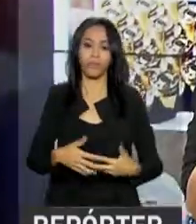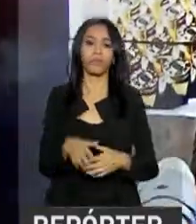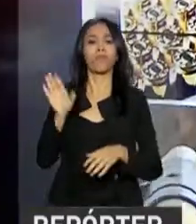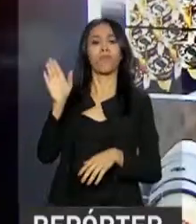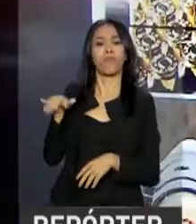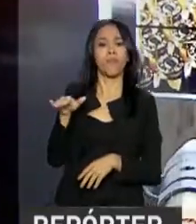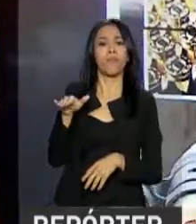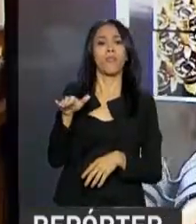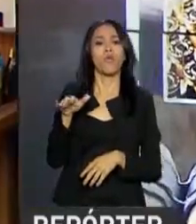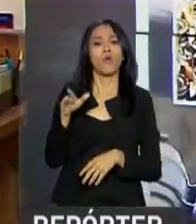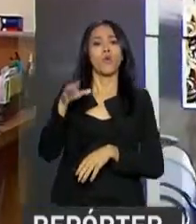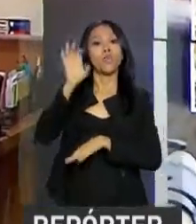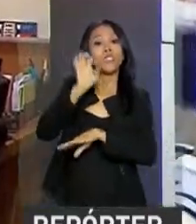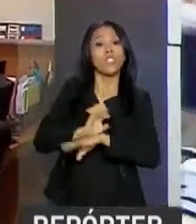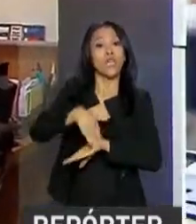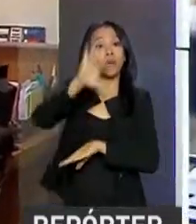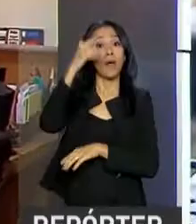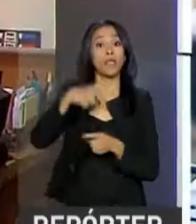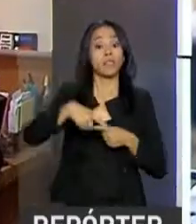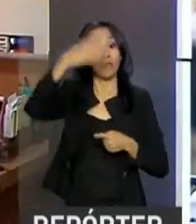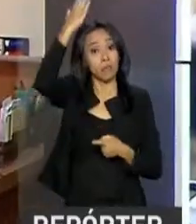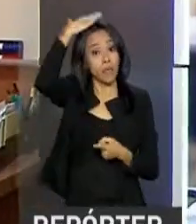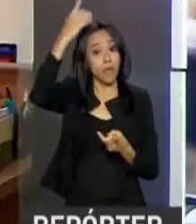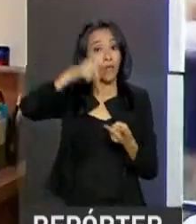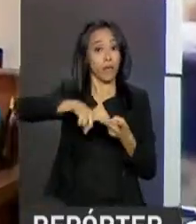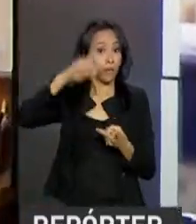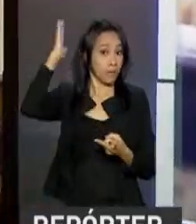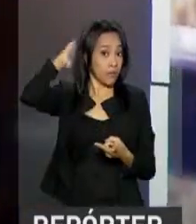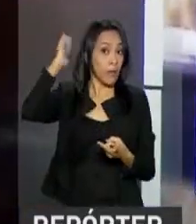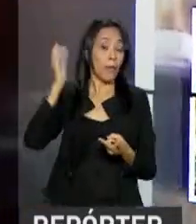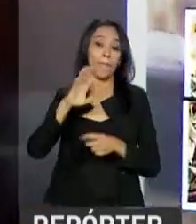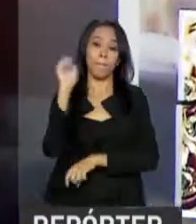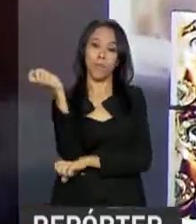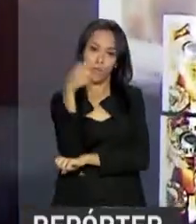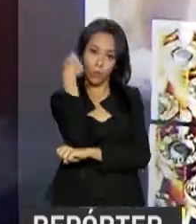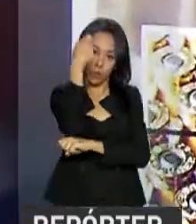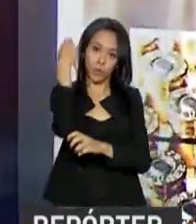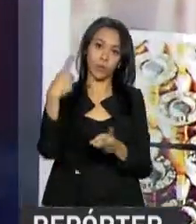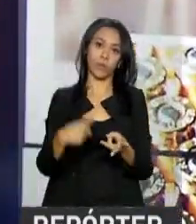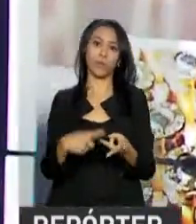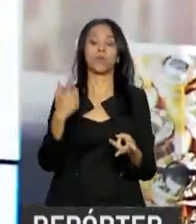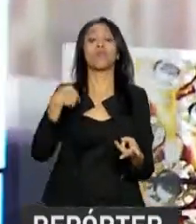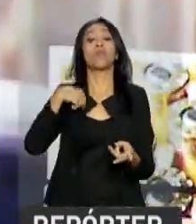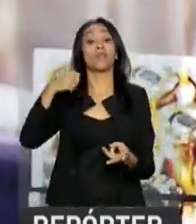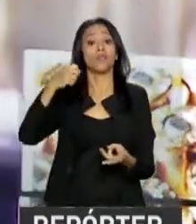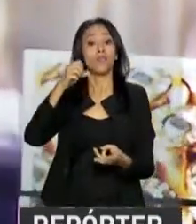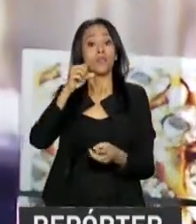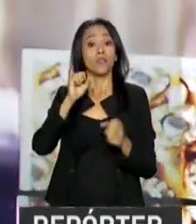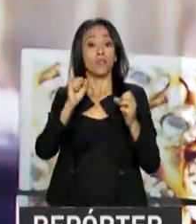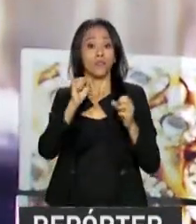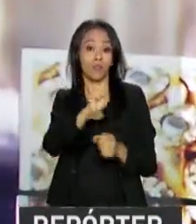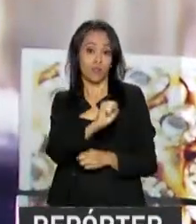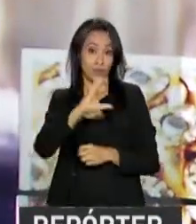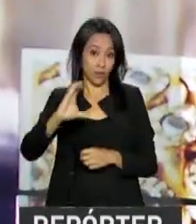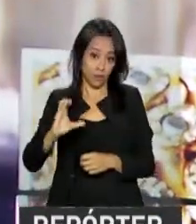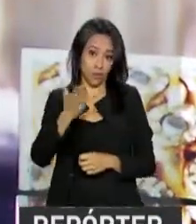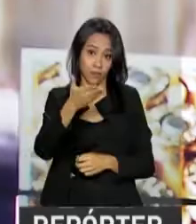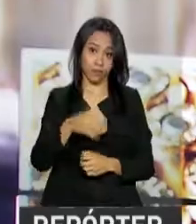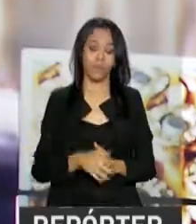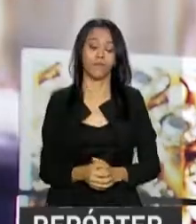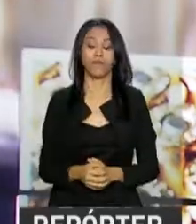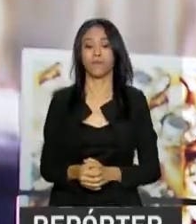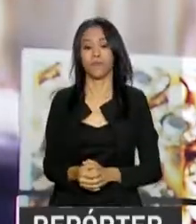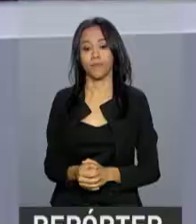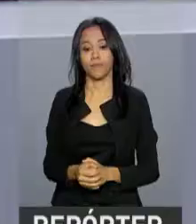de apreensões foram pará paraná mato grosso do sul mato grosso e santa catarina de brasília raíssa